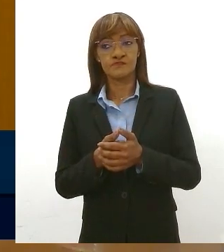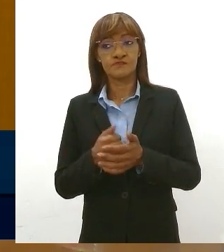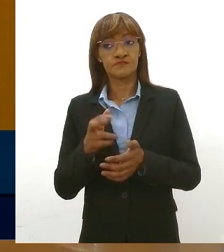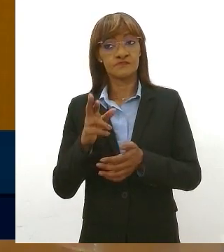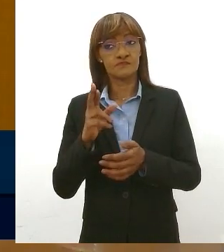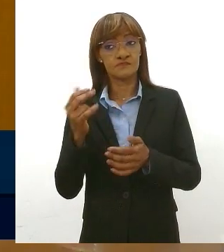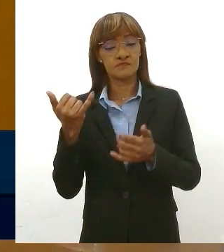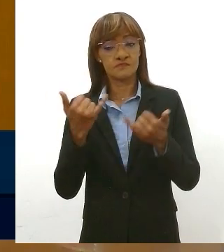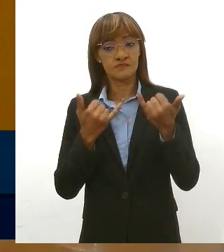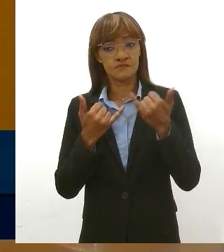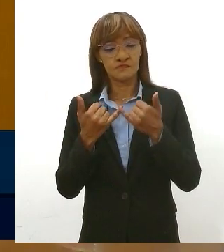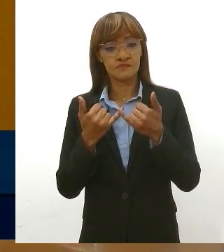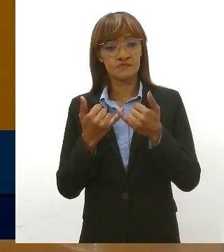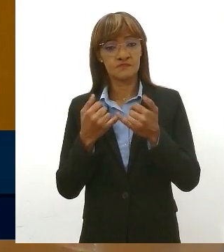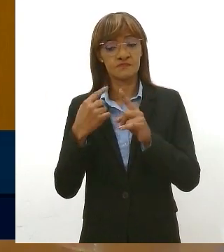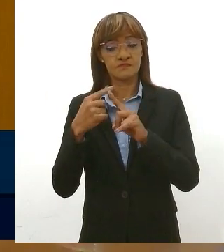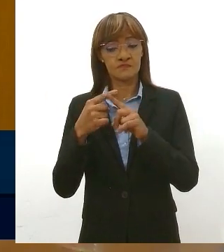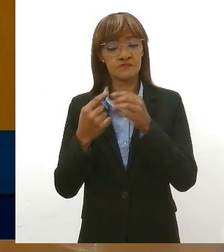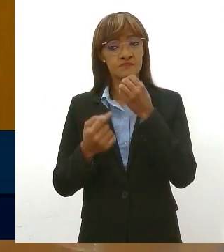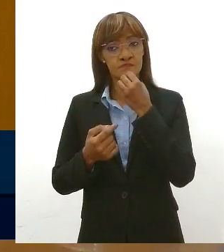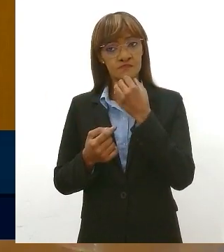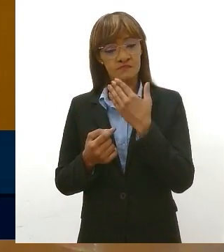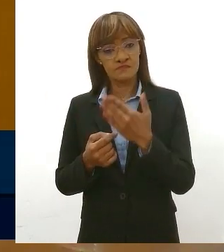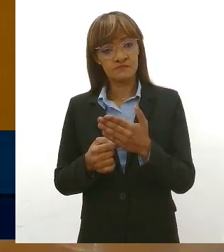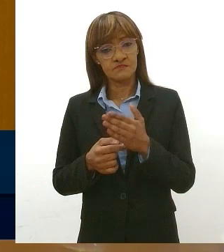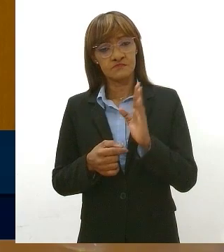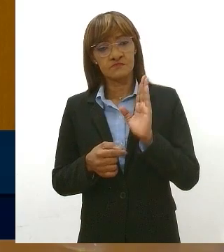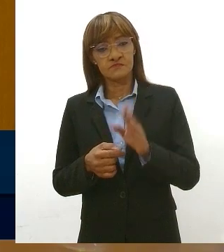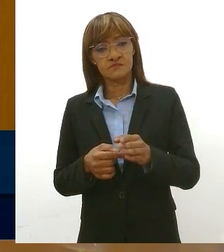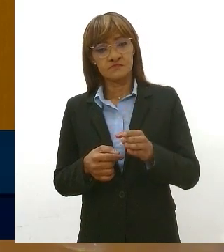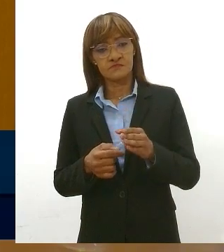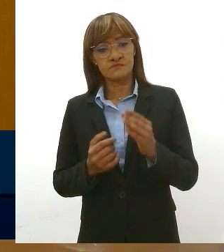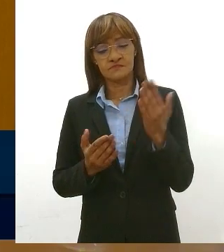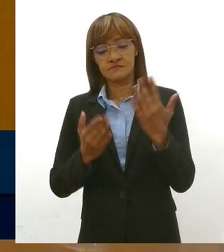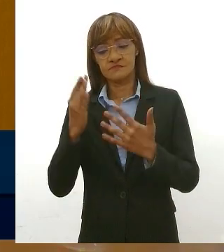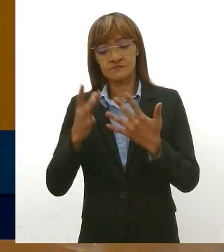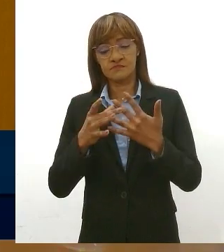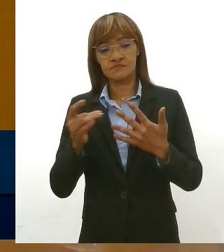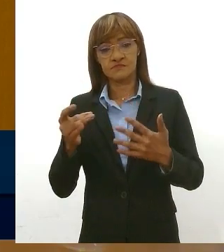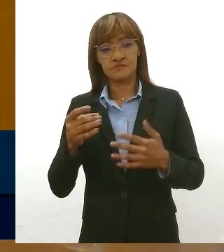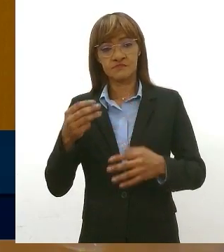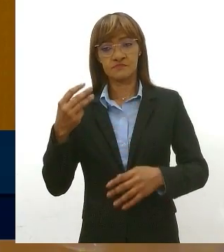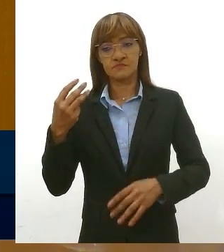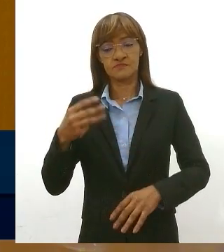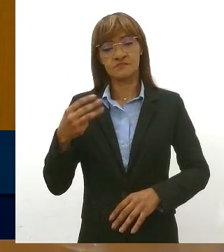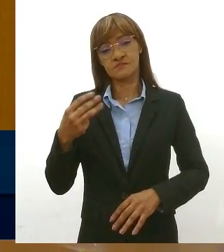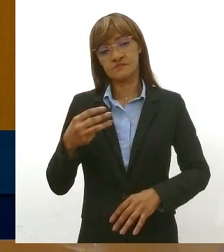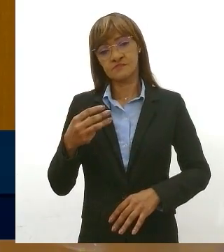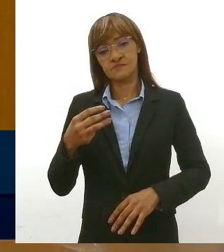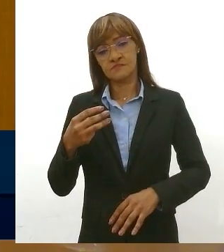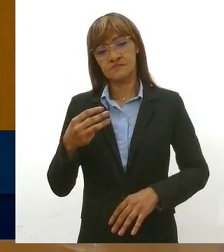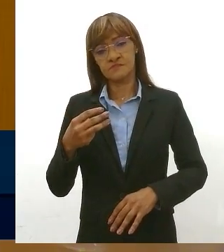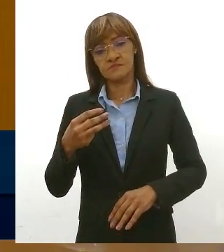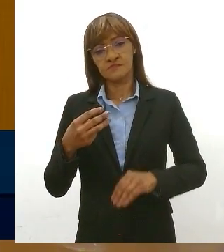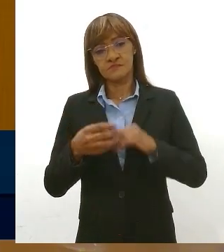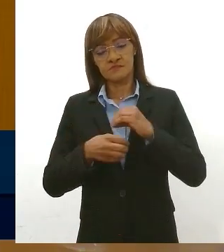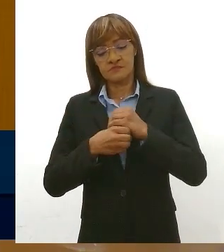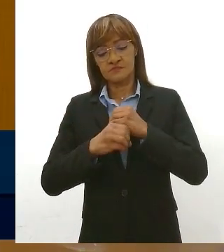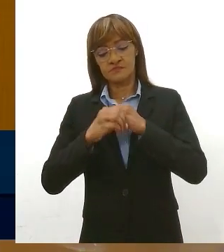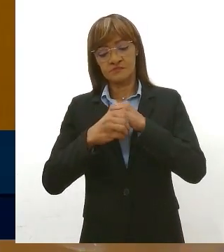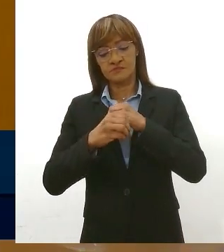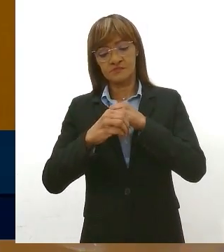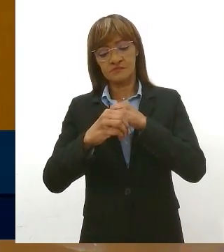que a terceira licitação para a conclusão de uma adutora que passa por Ribeirópolis foi concluída. Nós